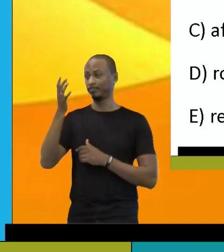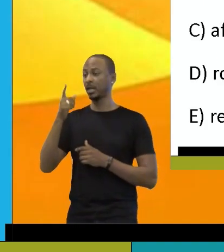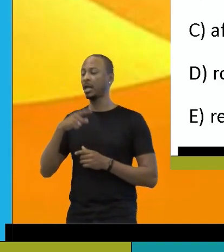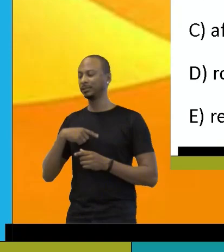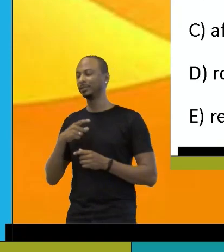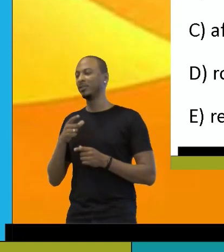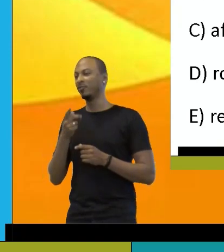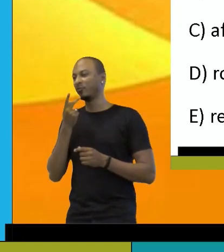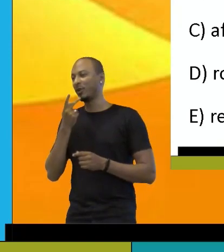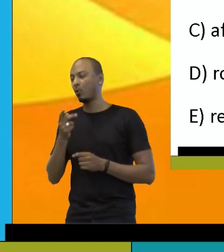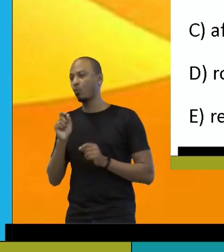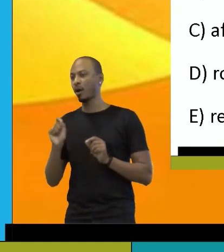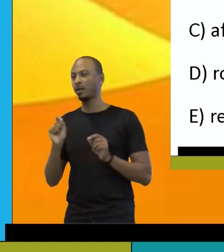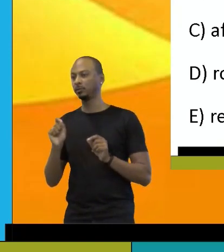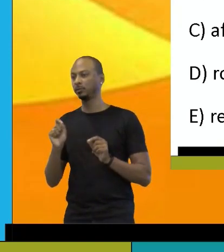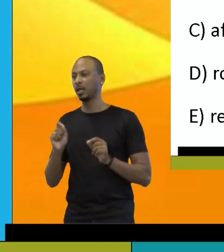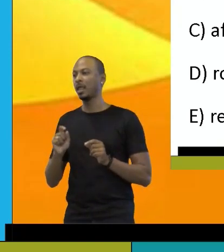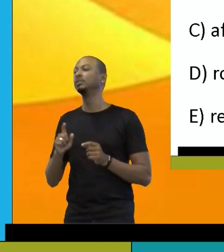item C.